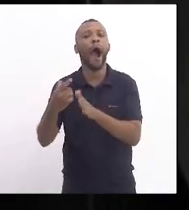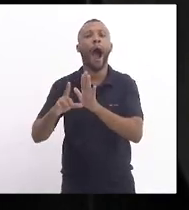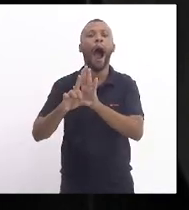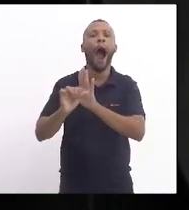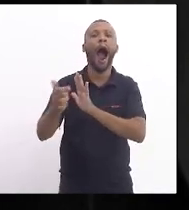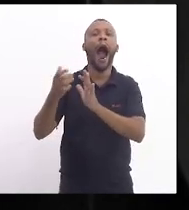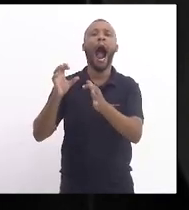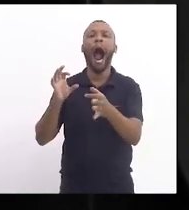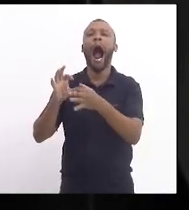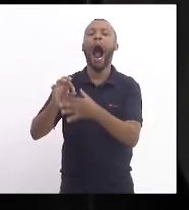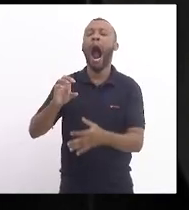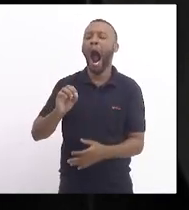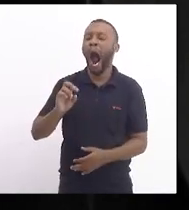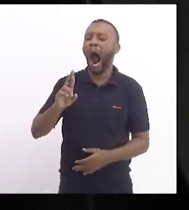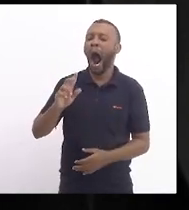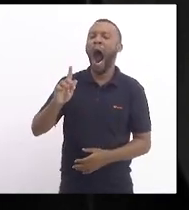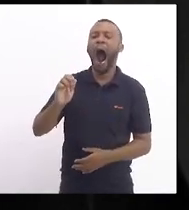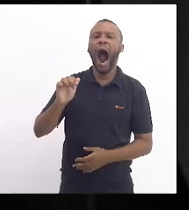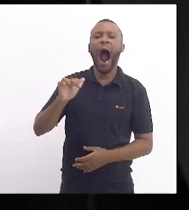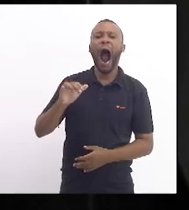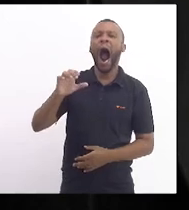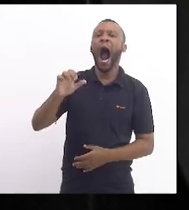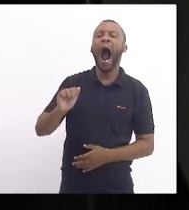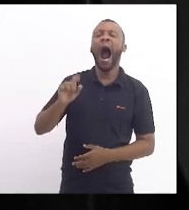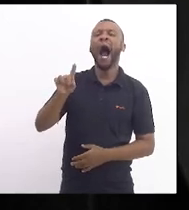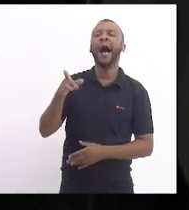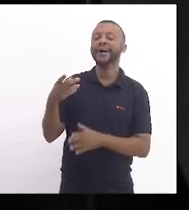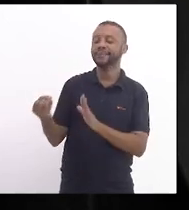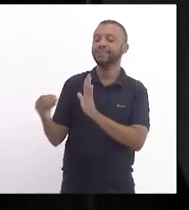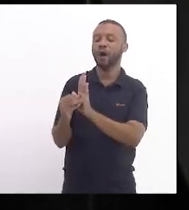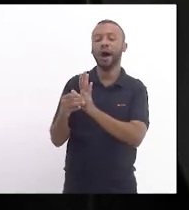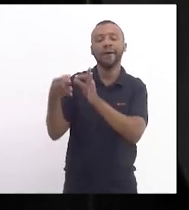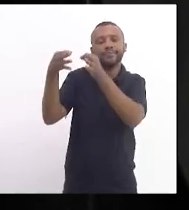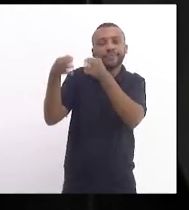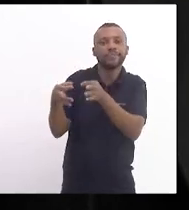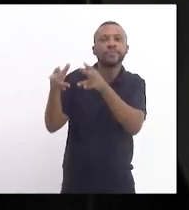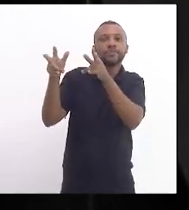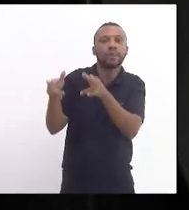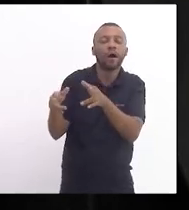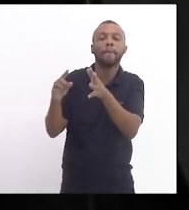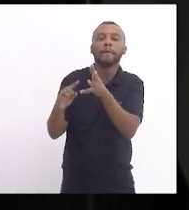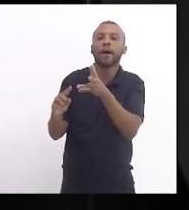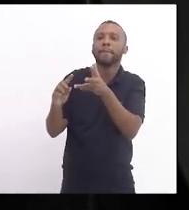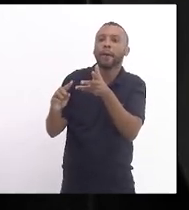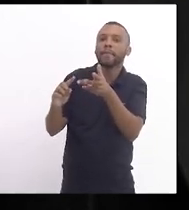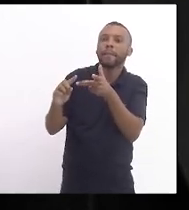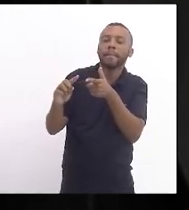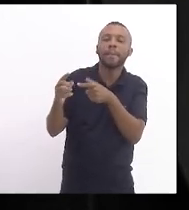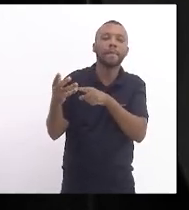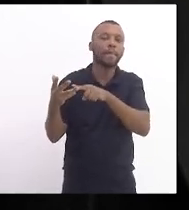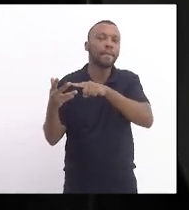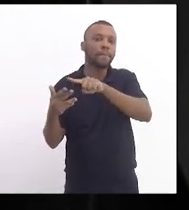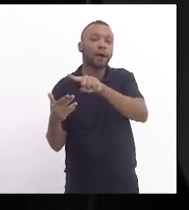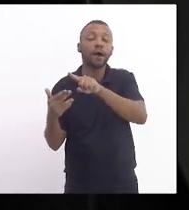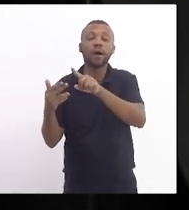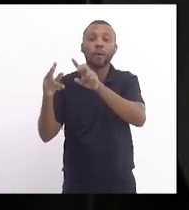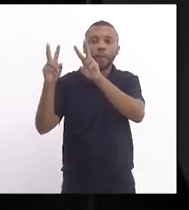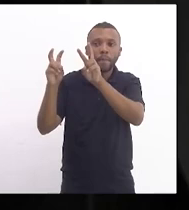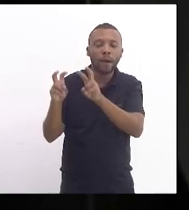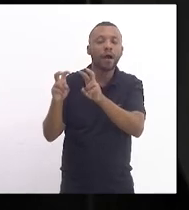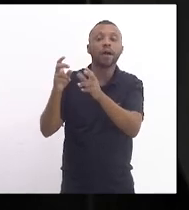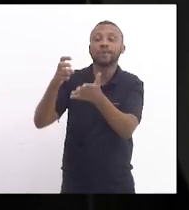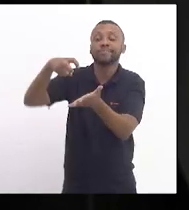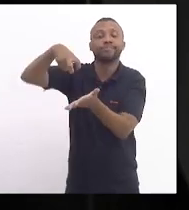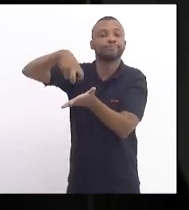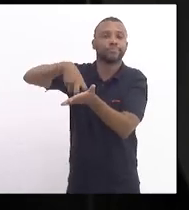inserir nessa lei orgânica exatamente toda questão disciplinar primeiro a